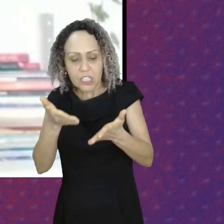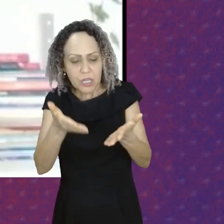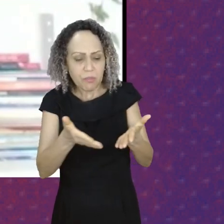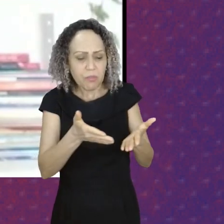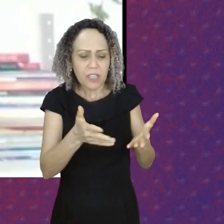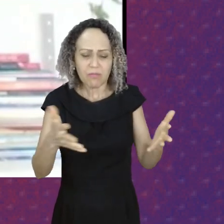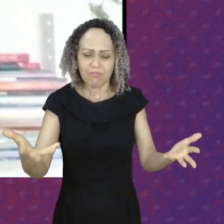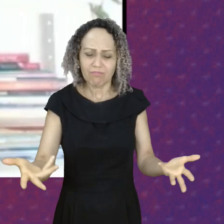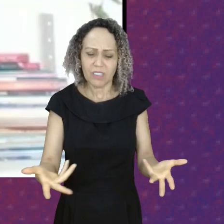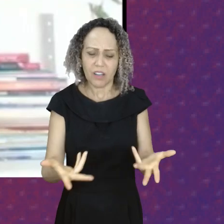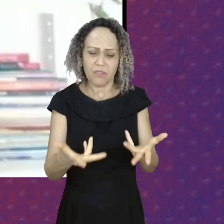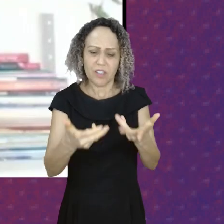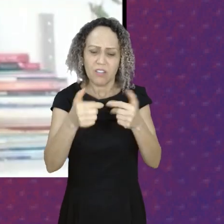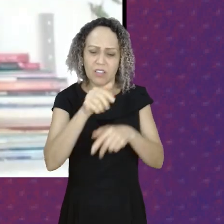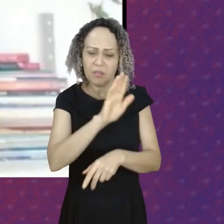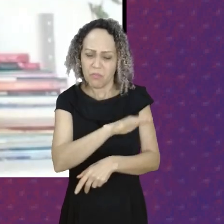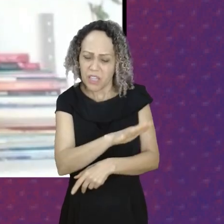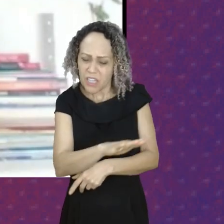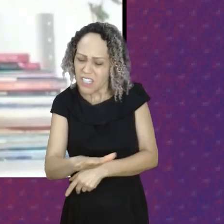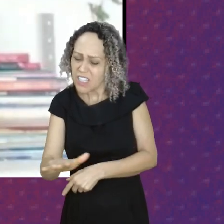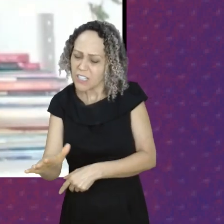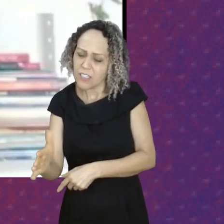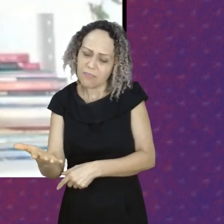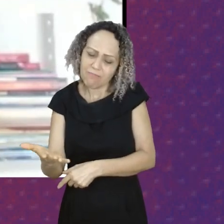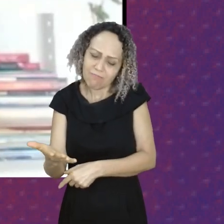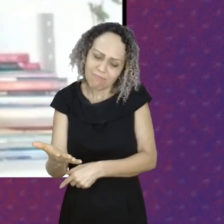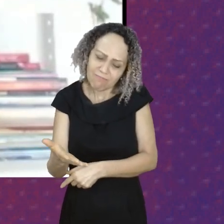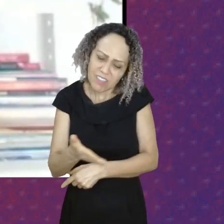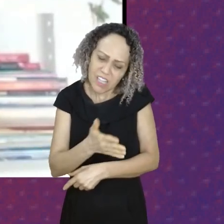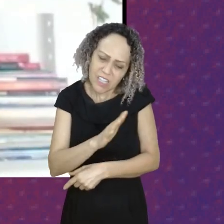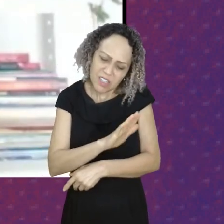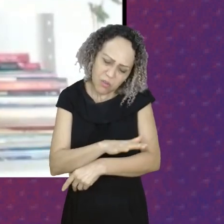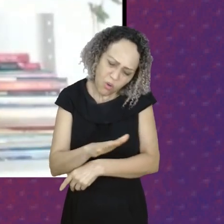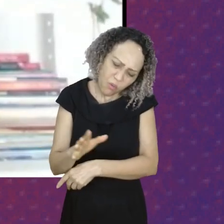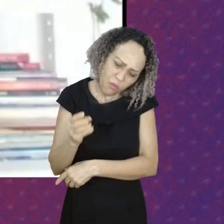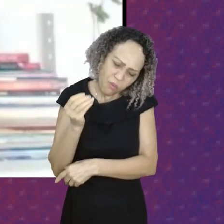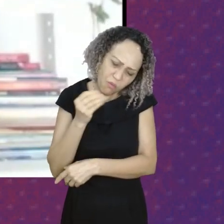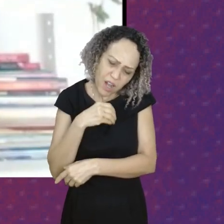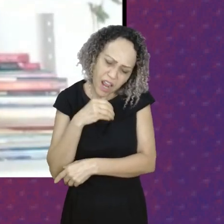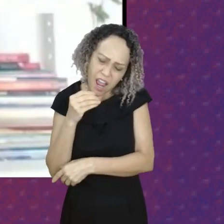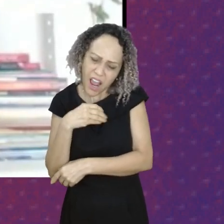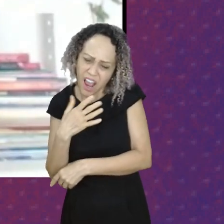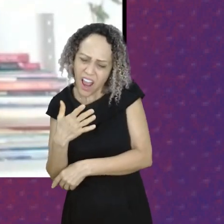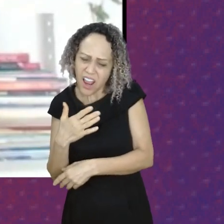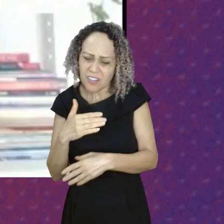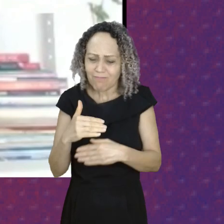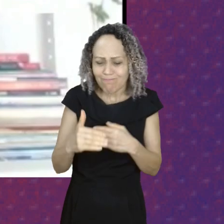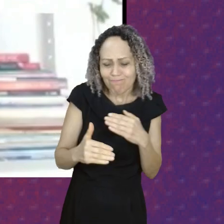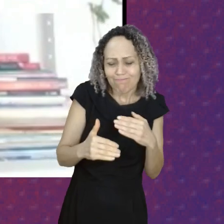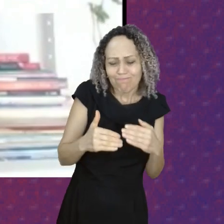crianças pequenas, que são seres frágeis ainda, estão aprendendo, mas são capazes